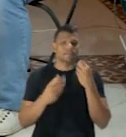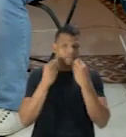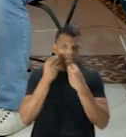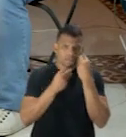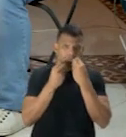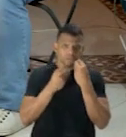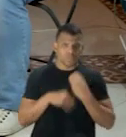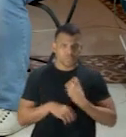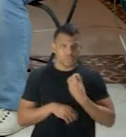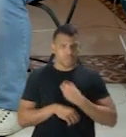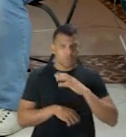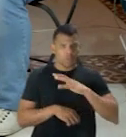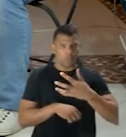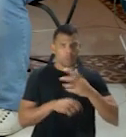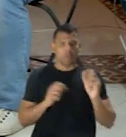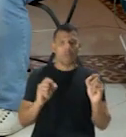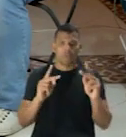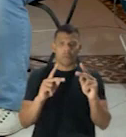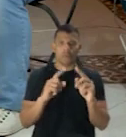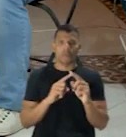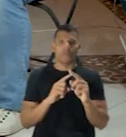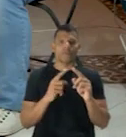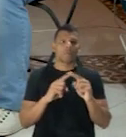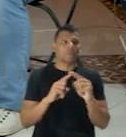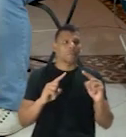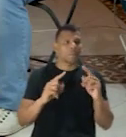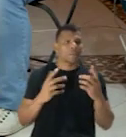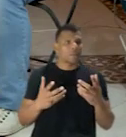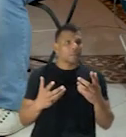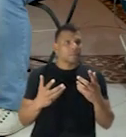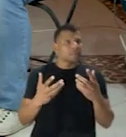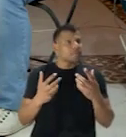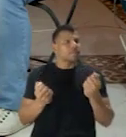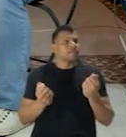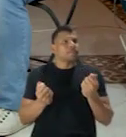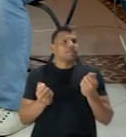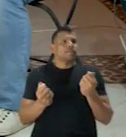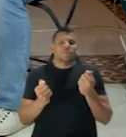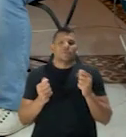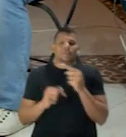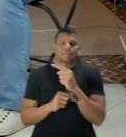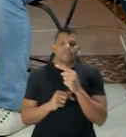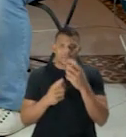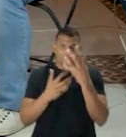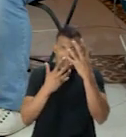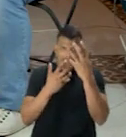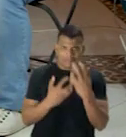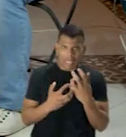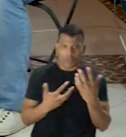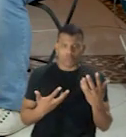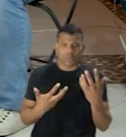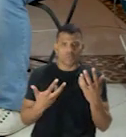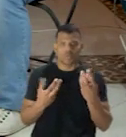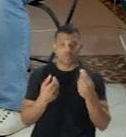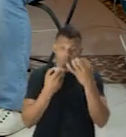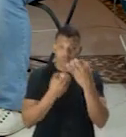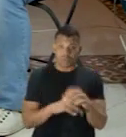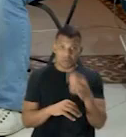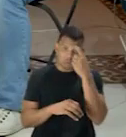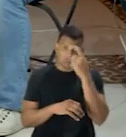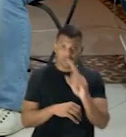com muita coragem, sim. Eu só não sei se isso, da forma que ele levava isso a sério, era certo.